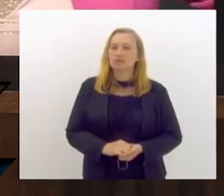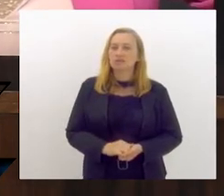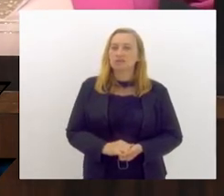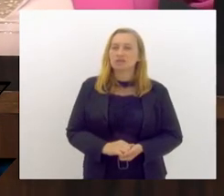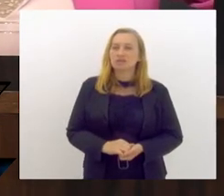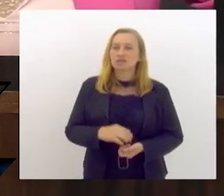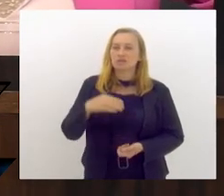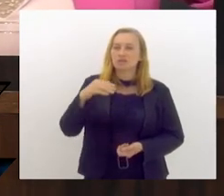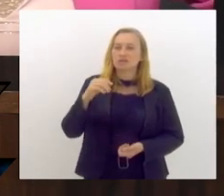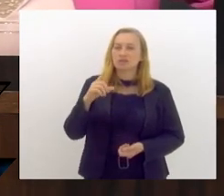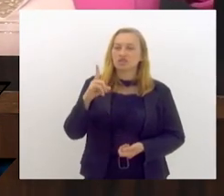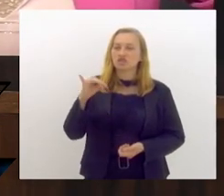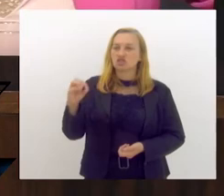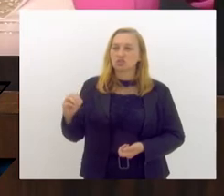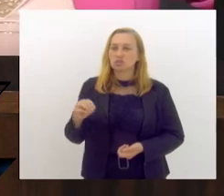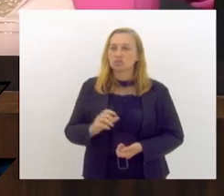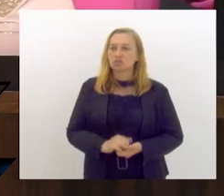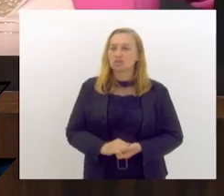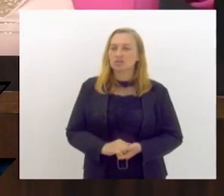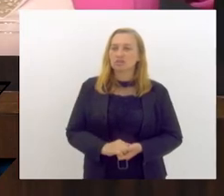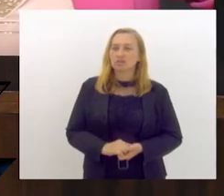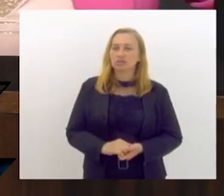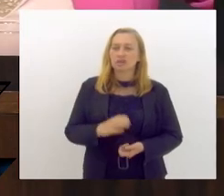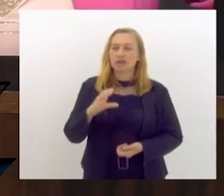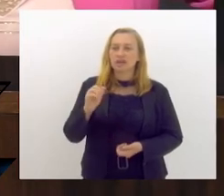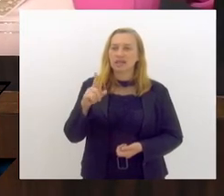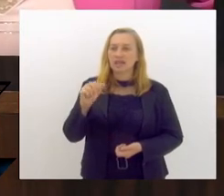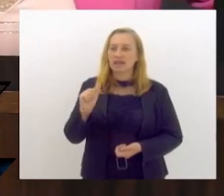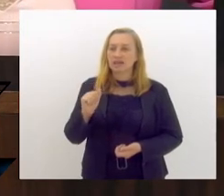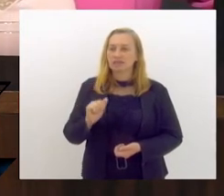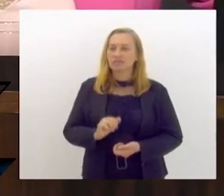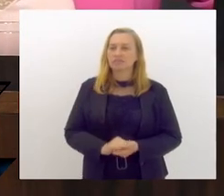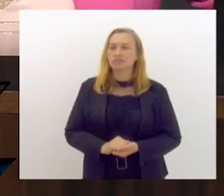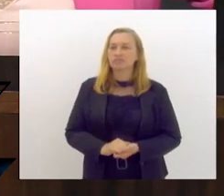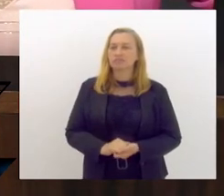Marcelo Seudino, Márcio Canella,